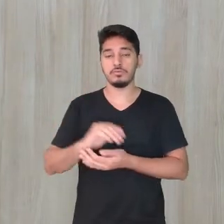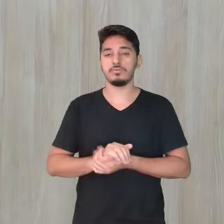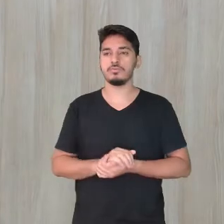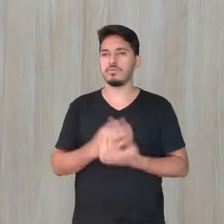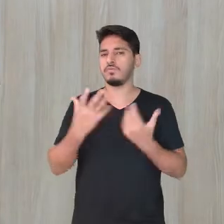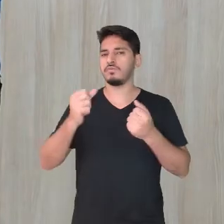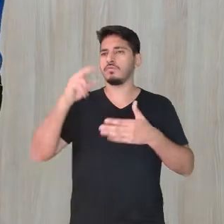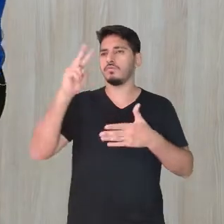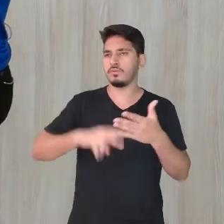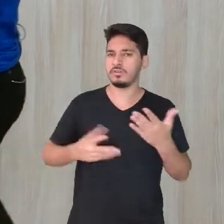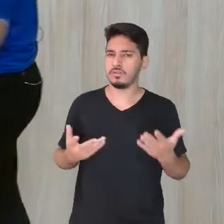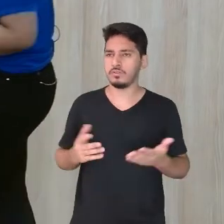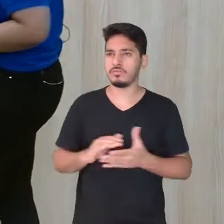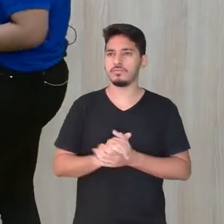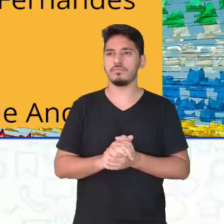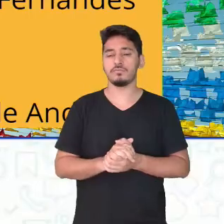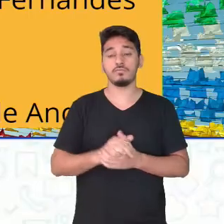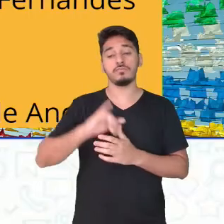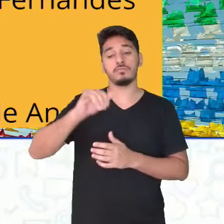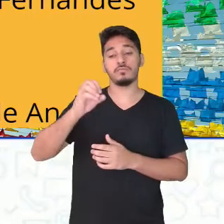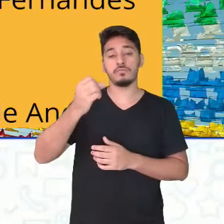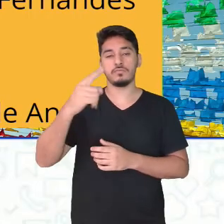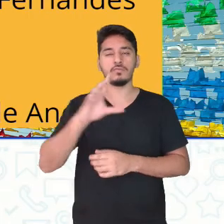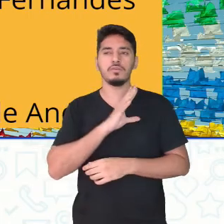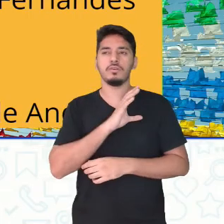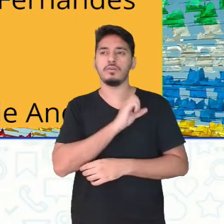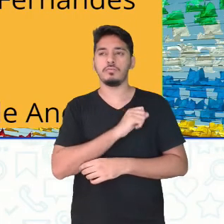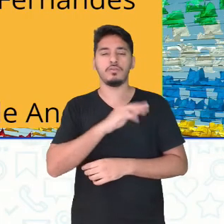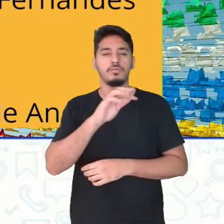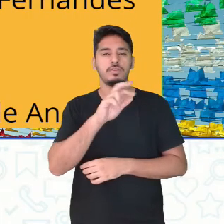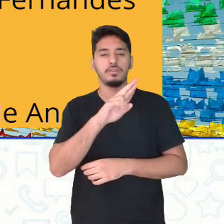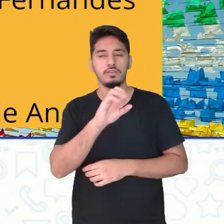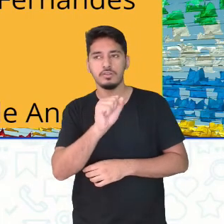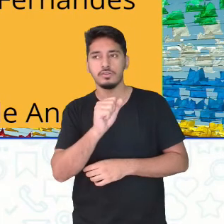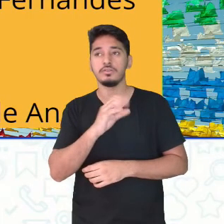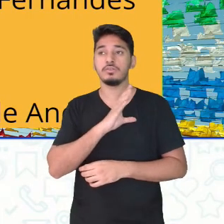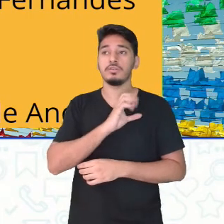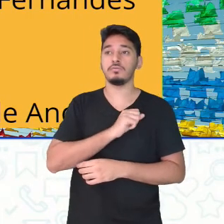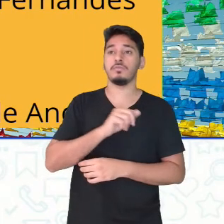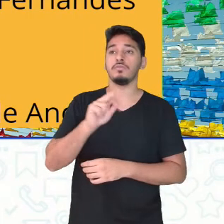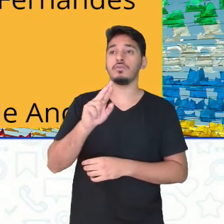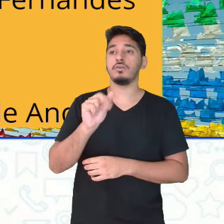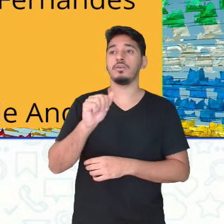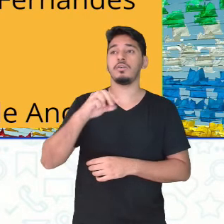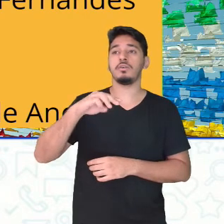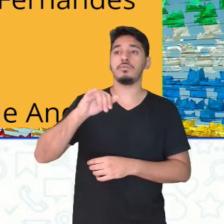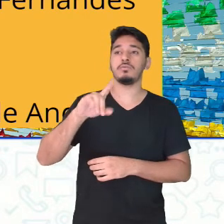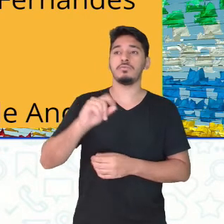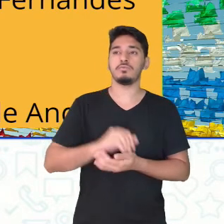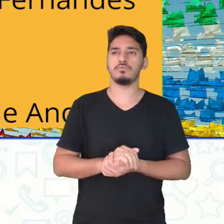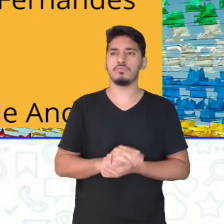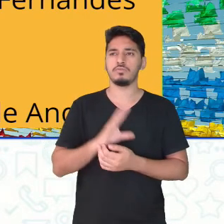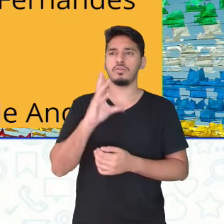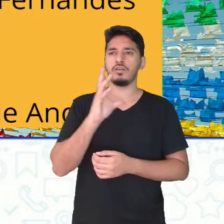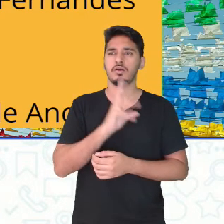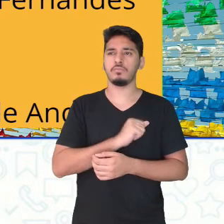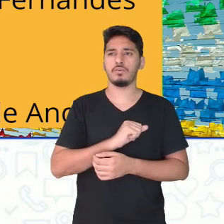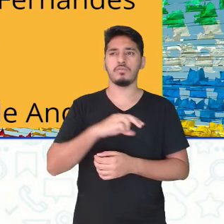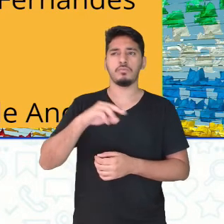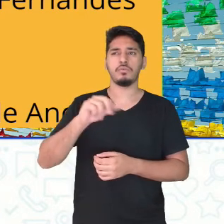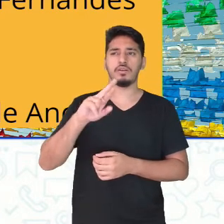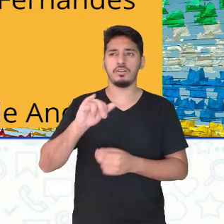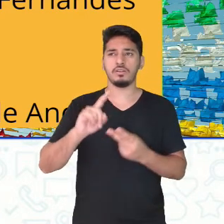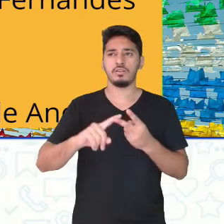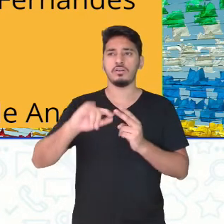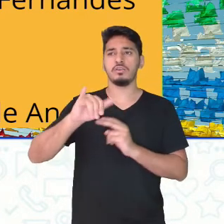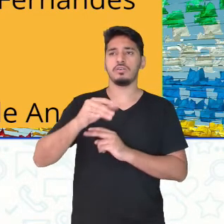Vamos ler? Ó, João amava Teresa, que amava Raimundo, que amava Maria, que amava Joaquim, que amava